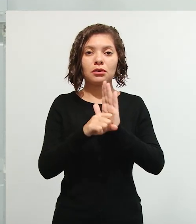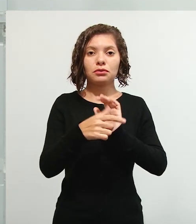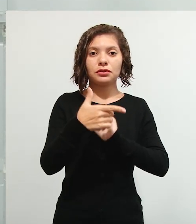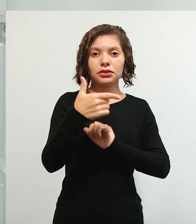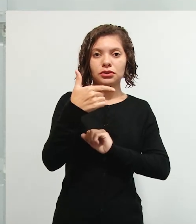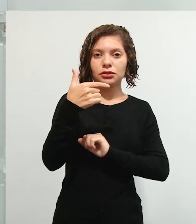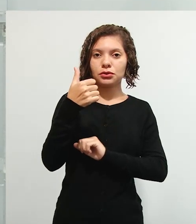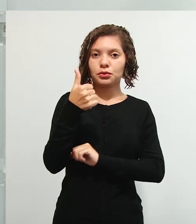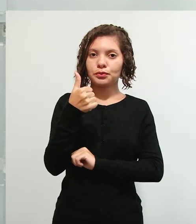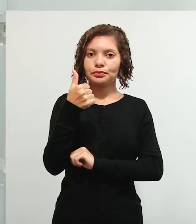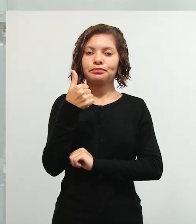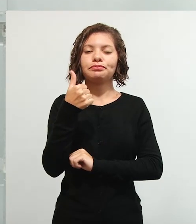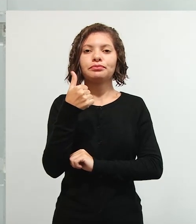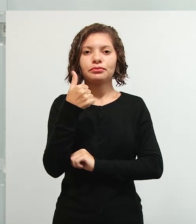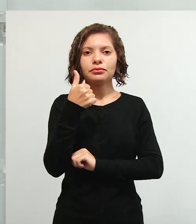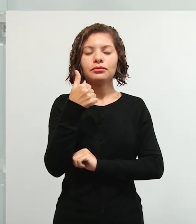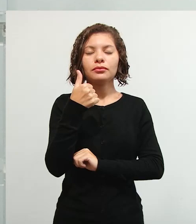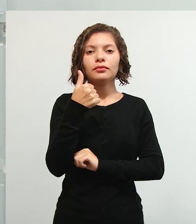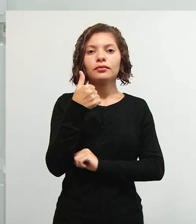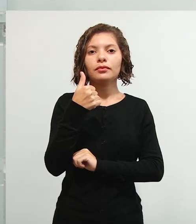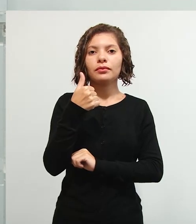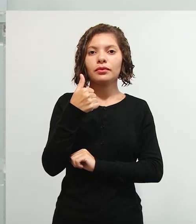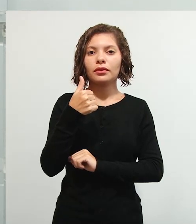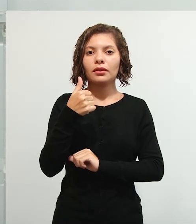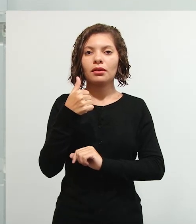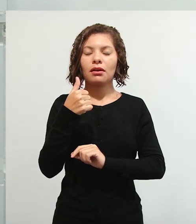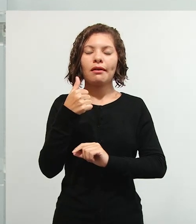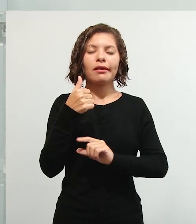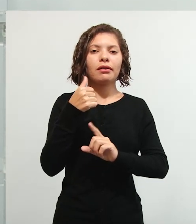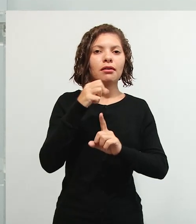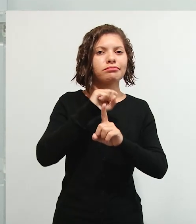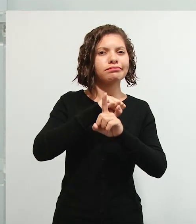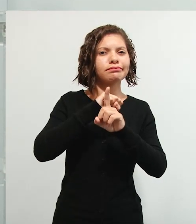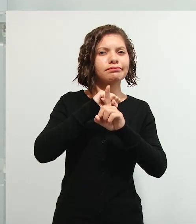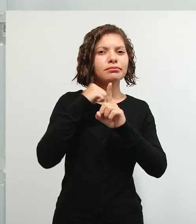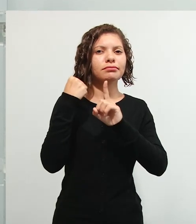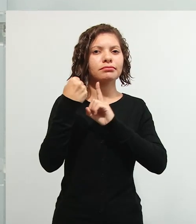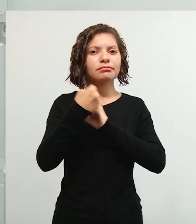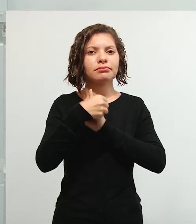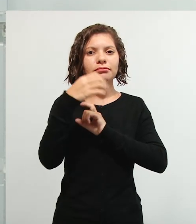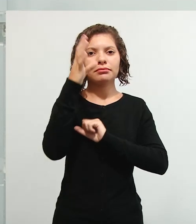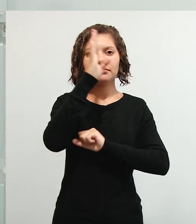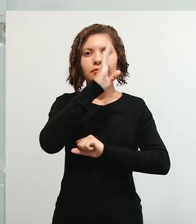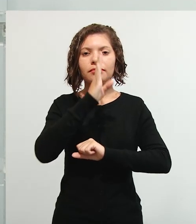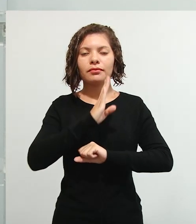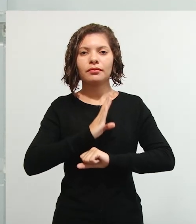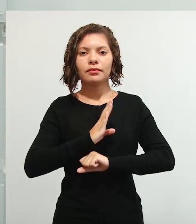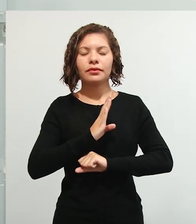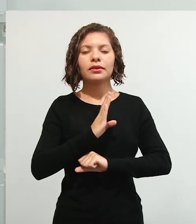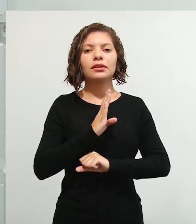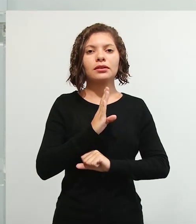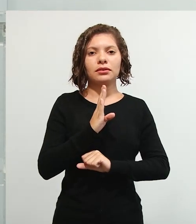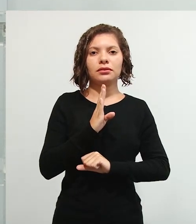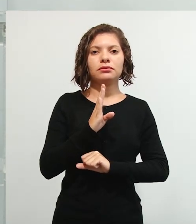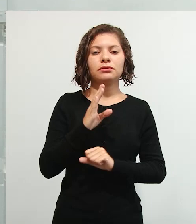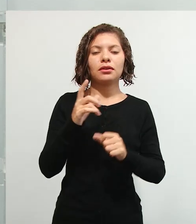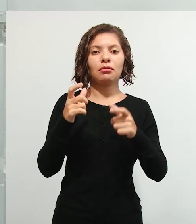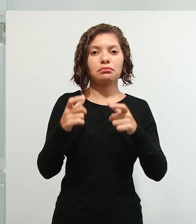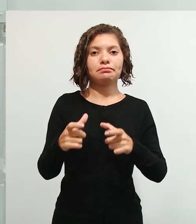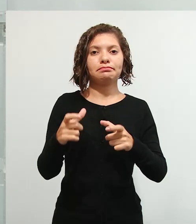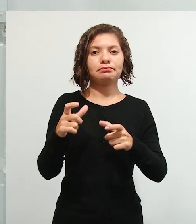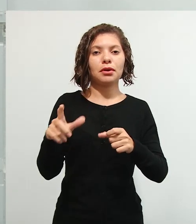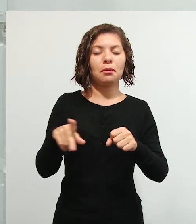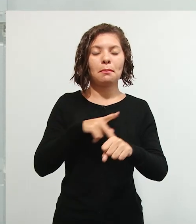século XXI, uma parcela da sociedade brasileira, hoje a parcela majoritária da